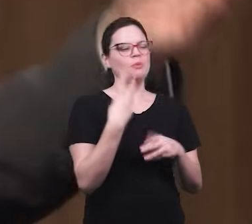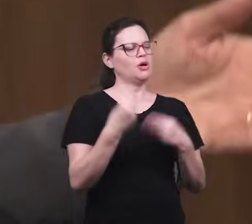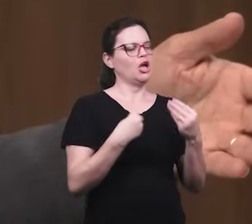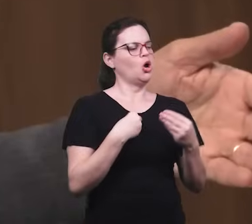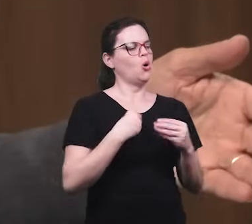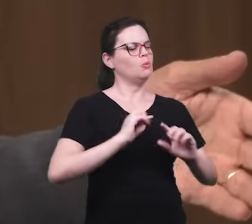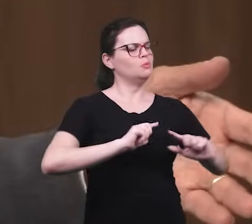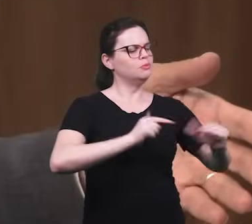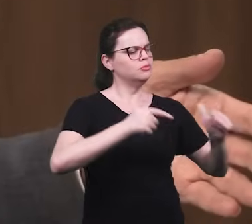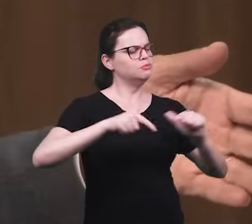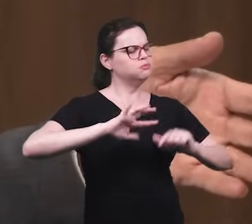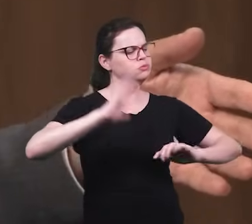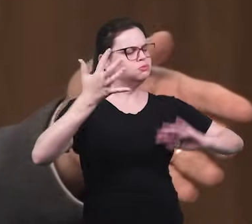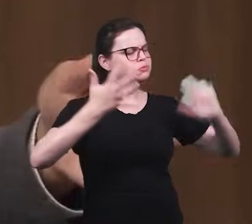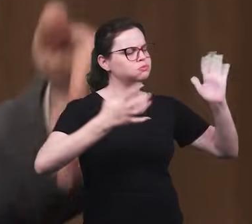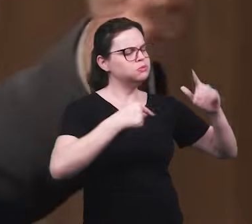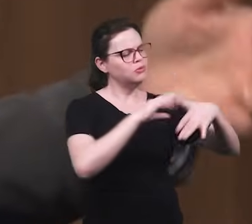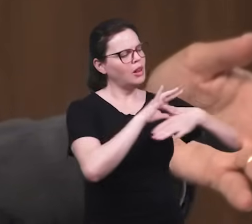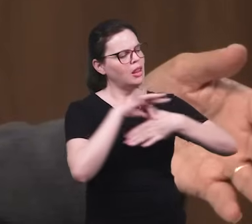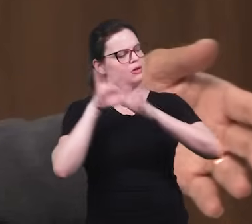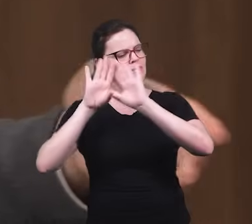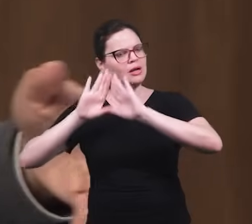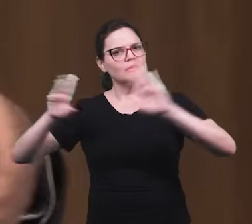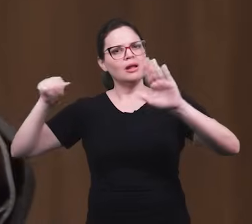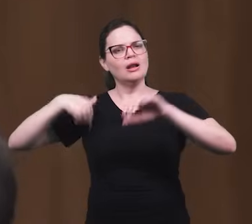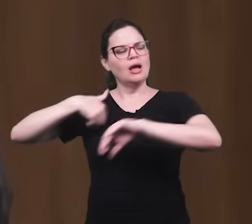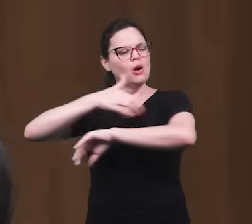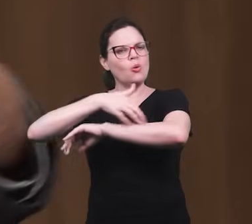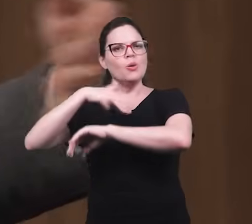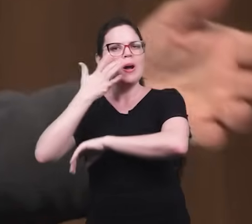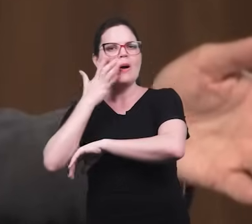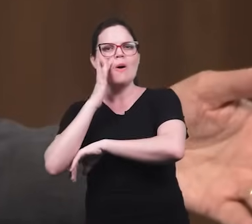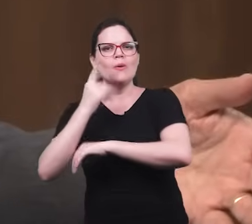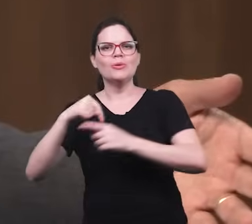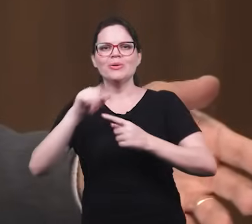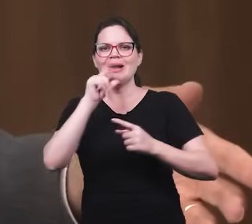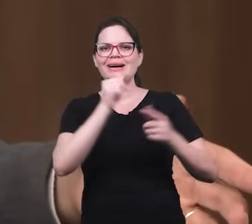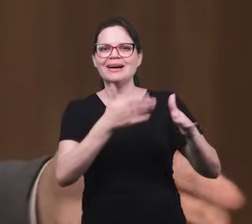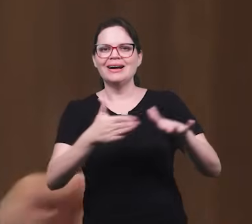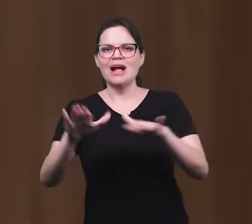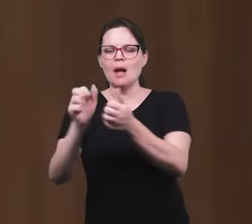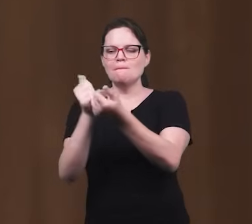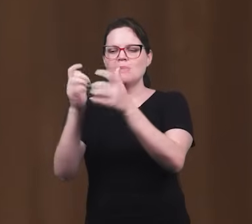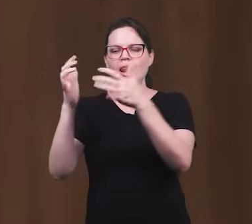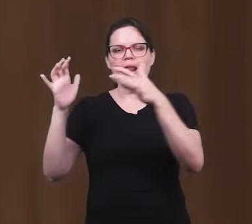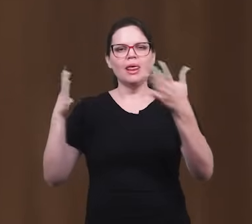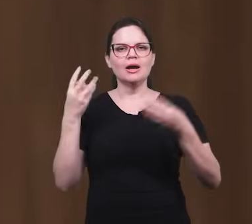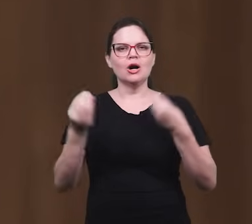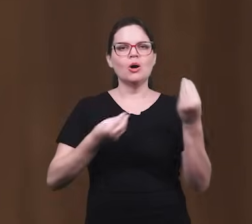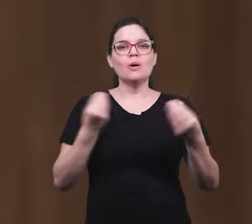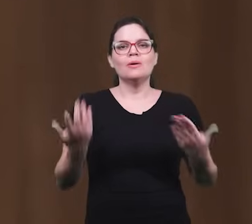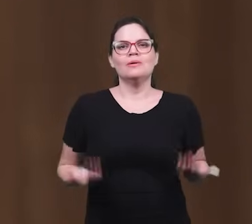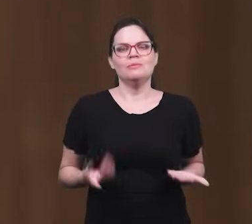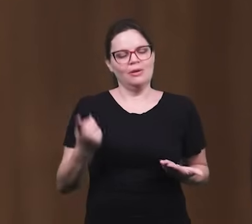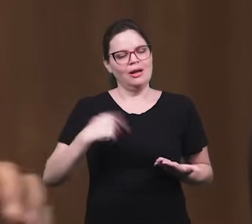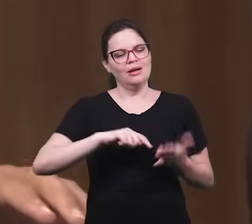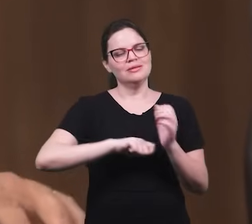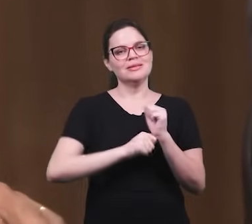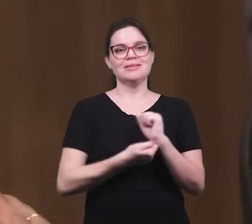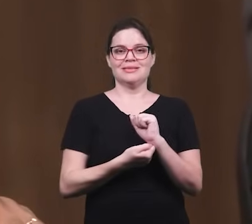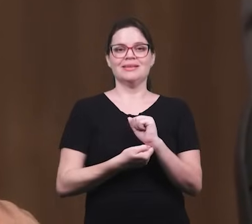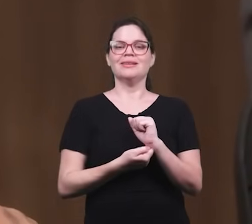essa eternidade que nos aguarda, essas ruas de ouro, esses rios de cristal que diz Apocalipse, né? É um mistério.